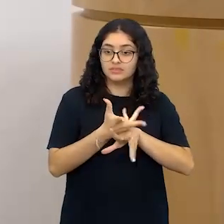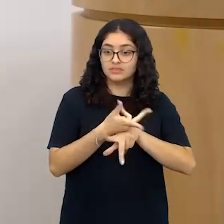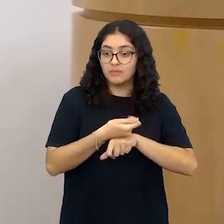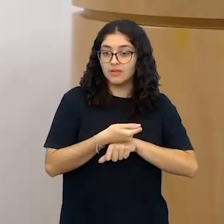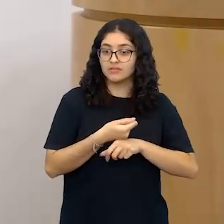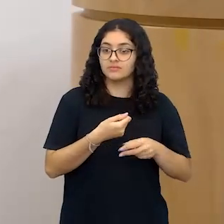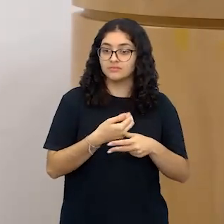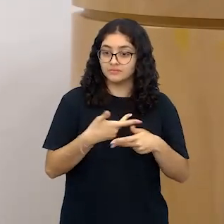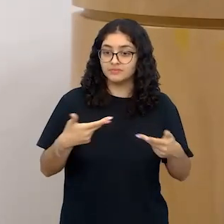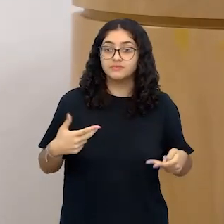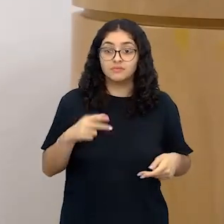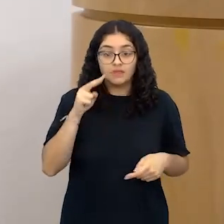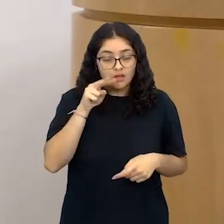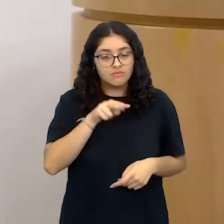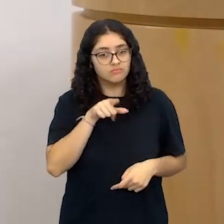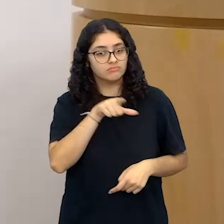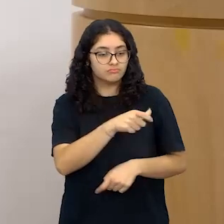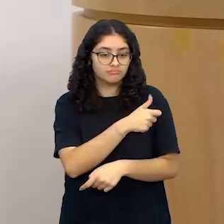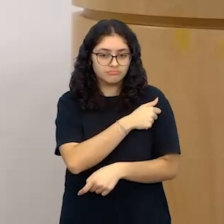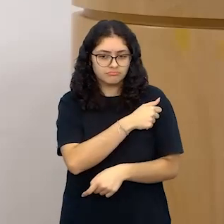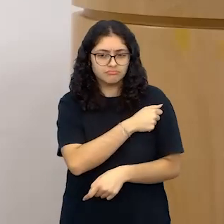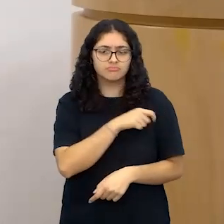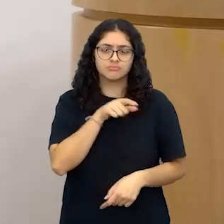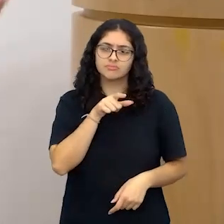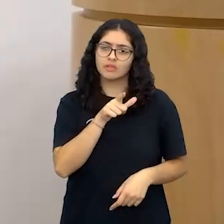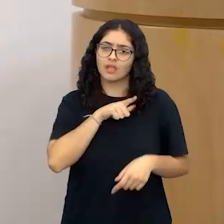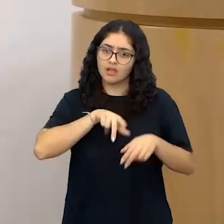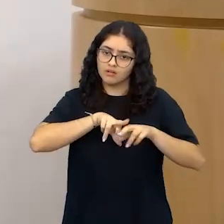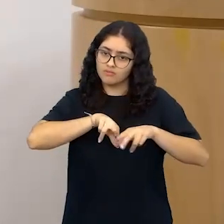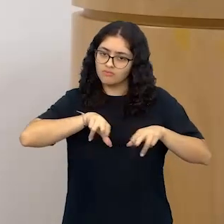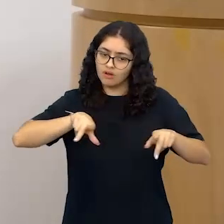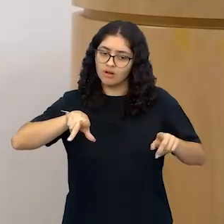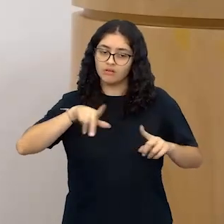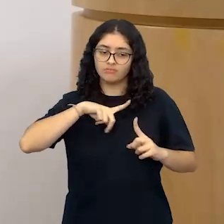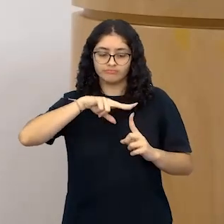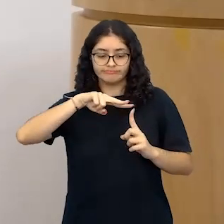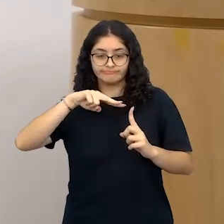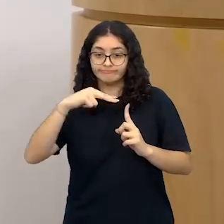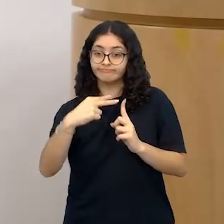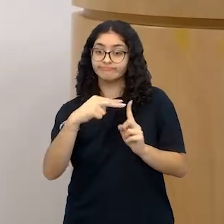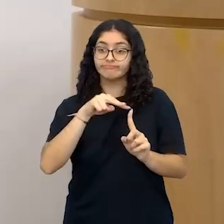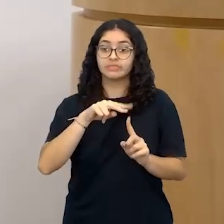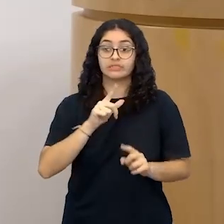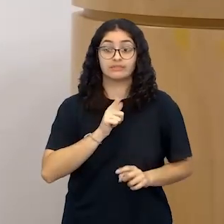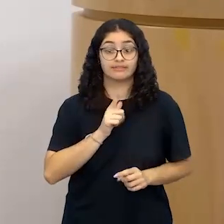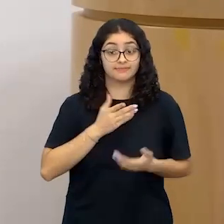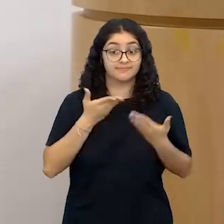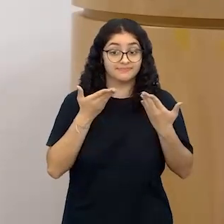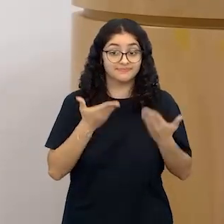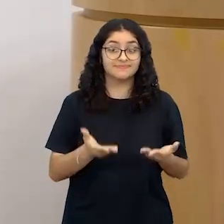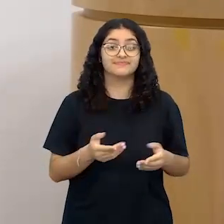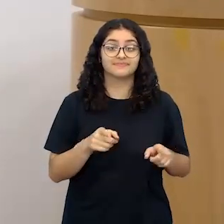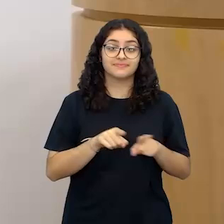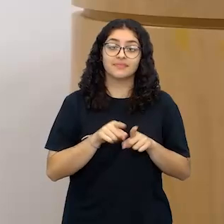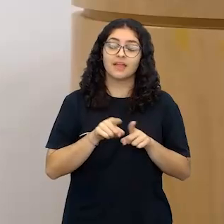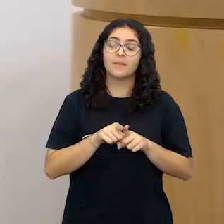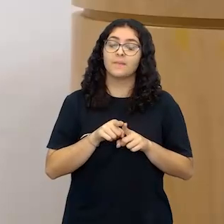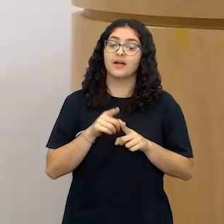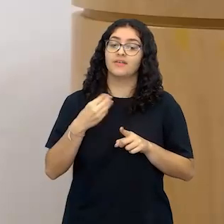multidisciplinar. Então, é olhar esse estudante nas diversas dimensões que ele traz, inclusive o seu